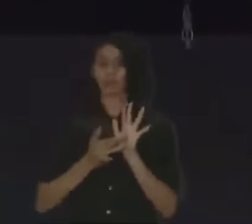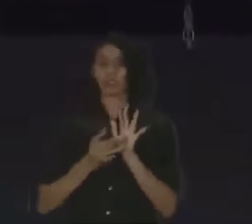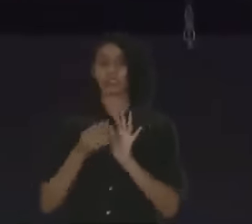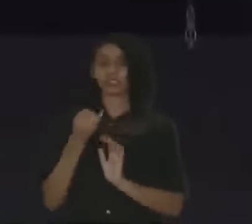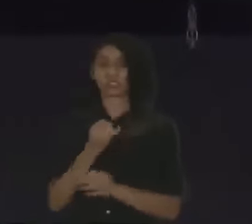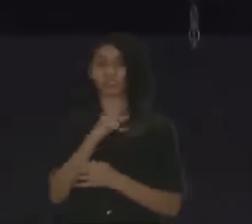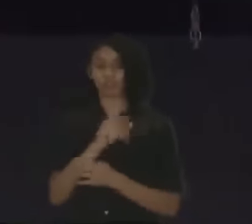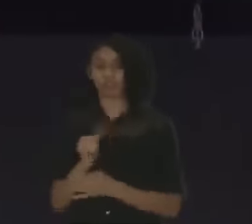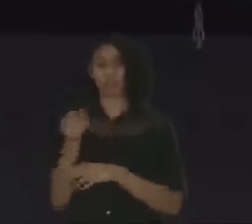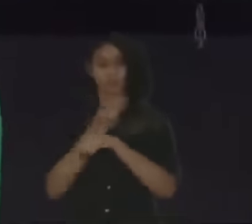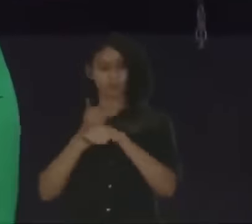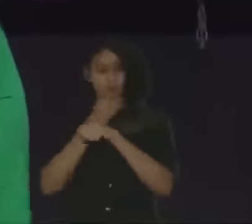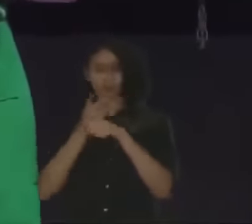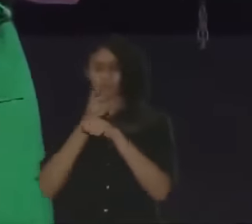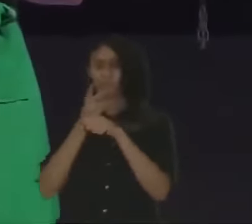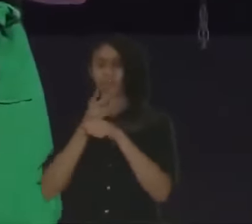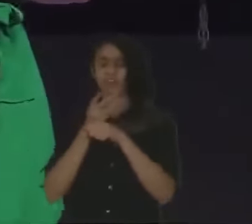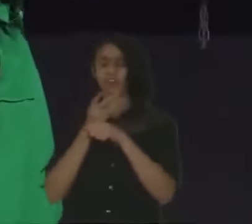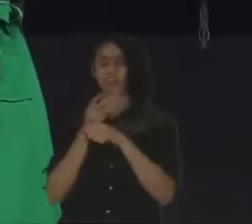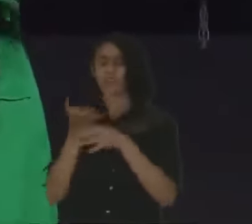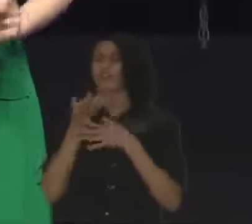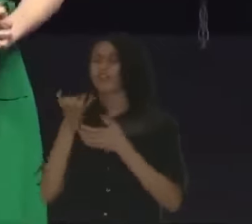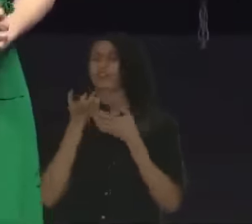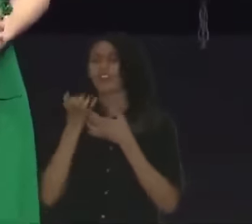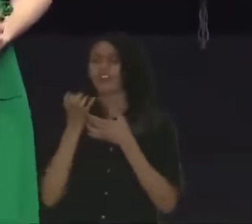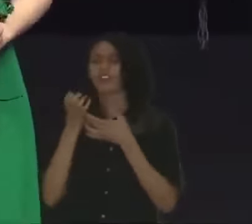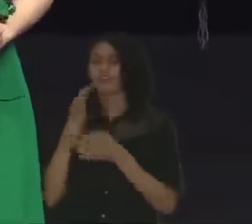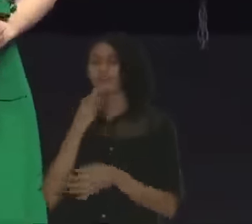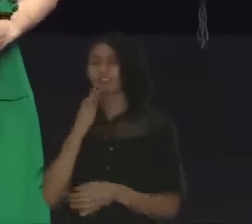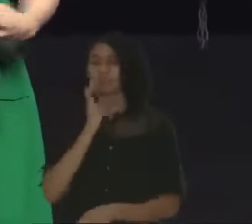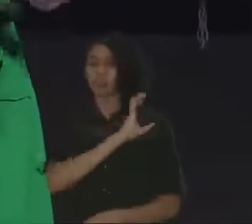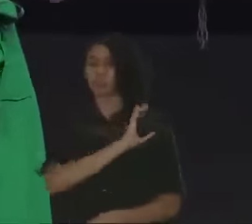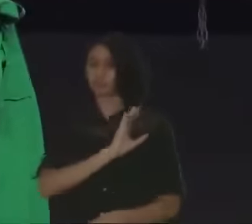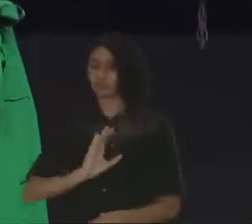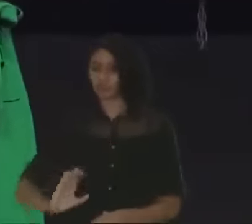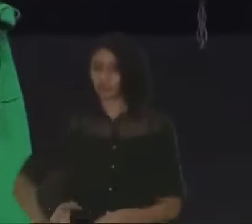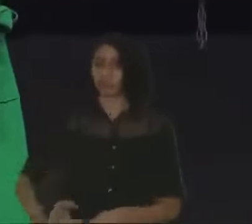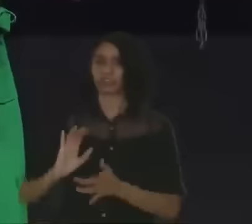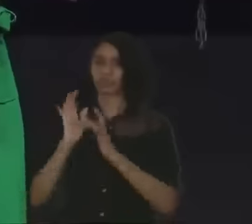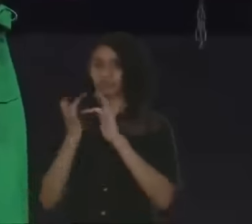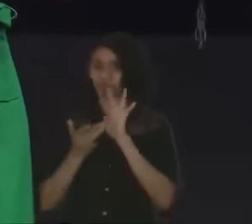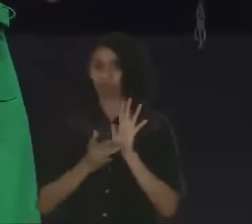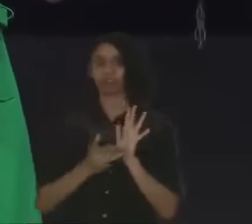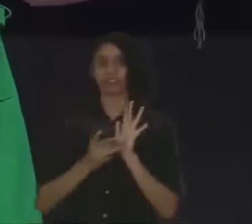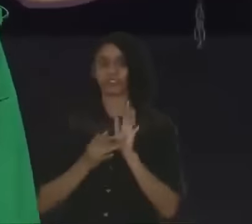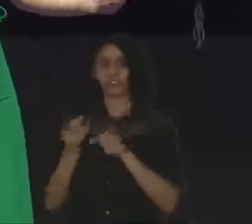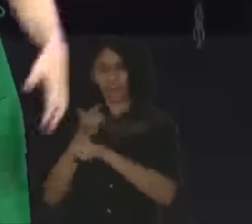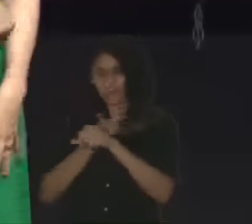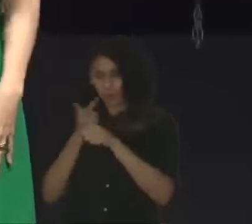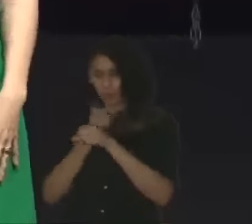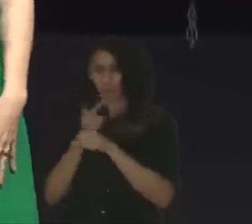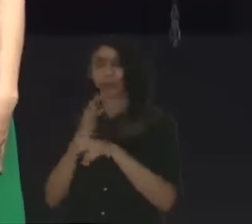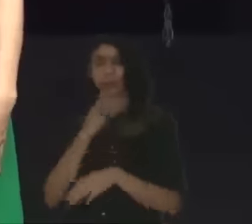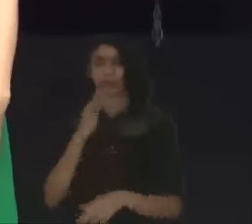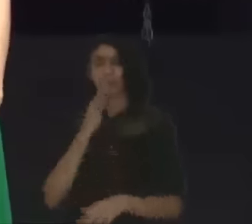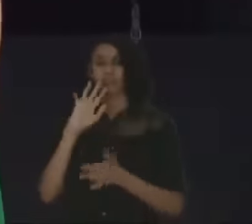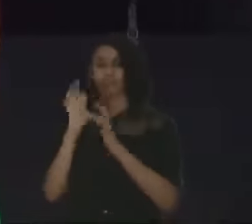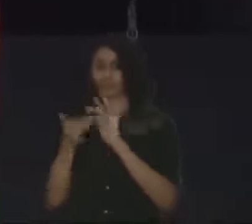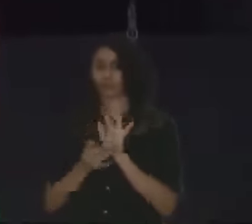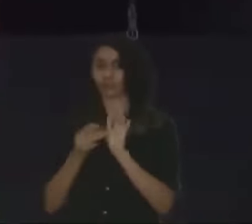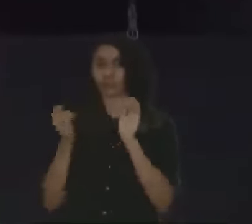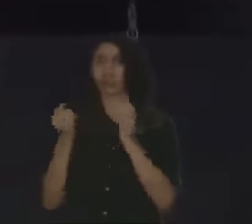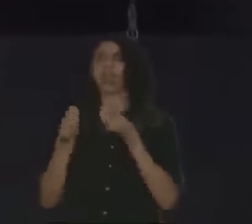mais você busca conhecer a Jesus eu preciso te dizer quanto você procura conhecer Jesus É como se você tivesse